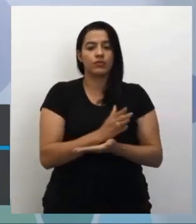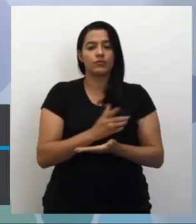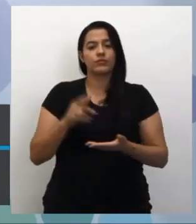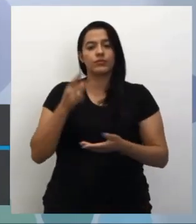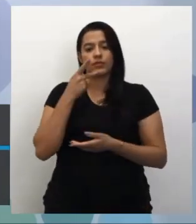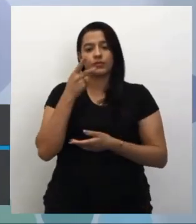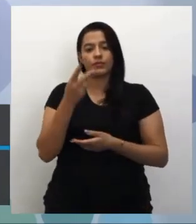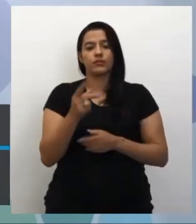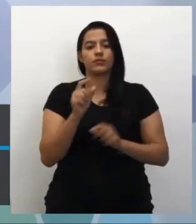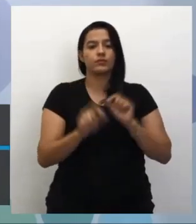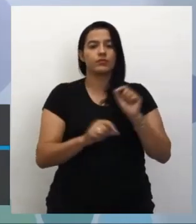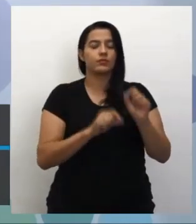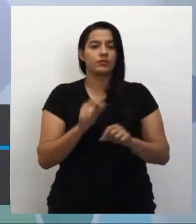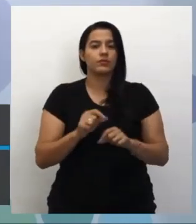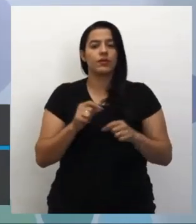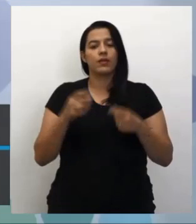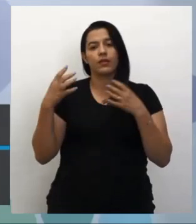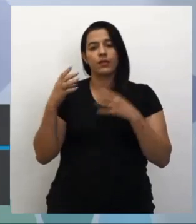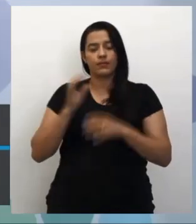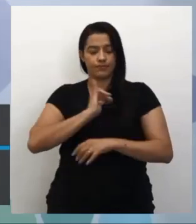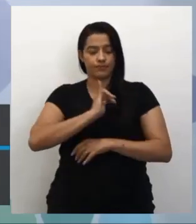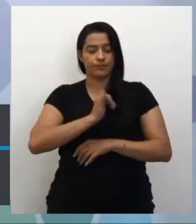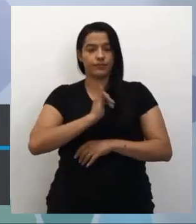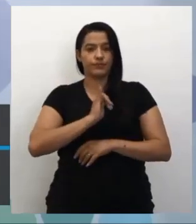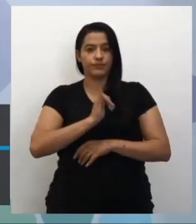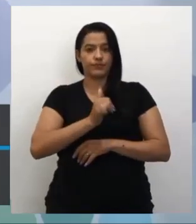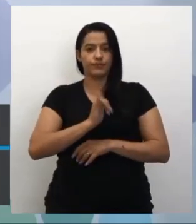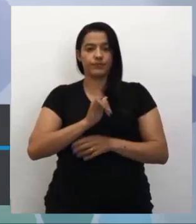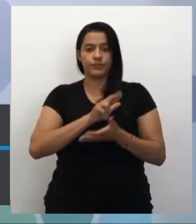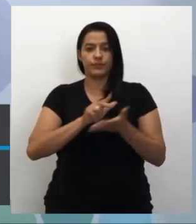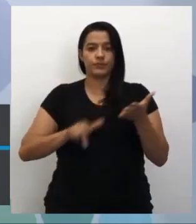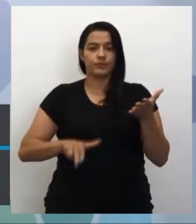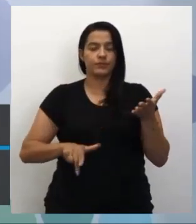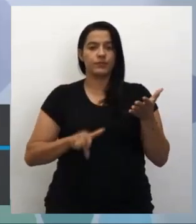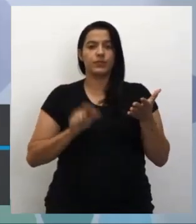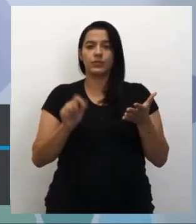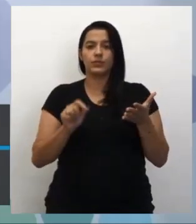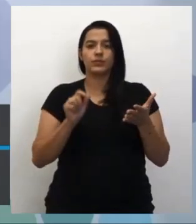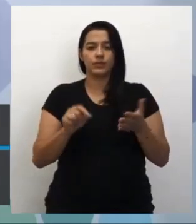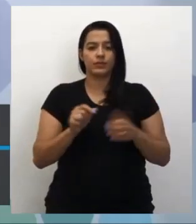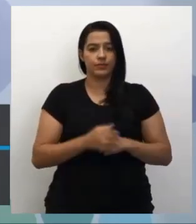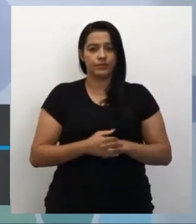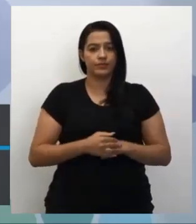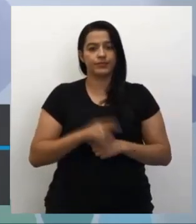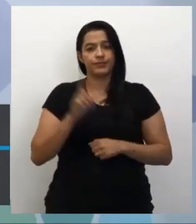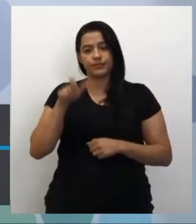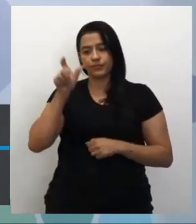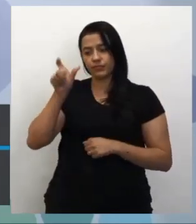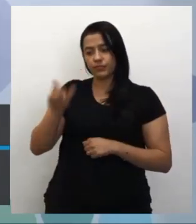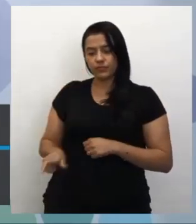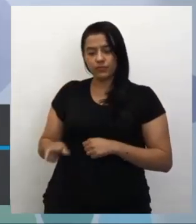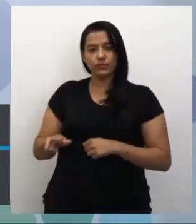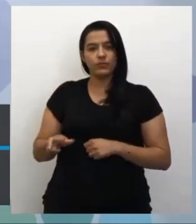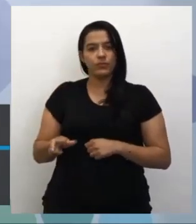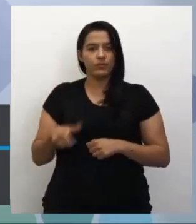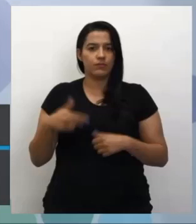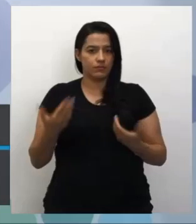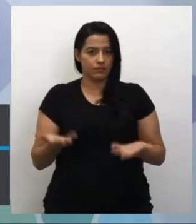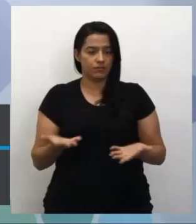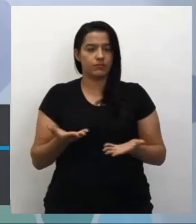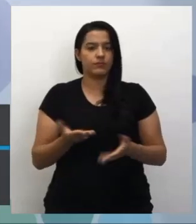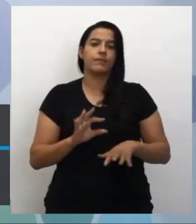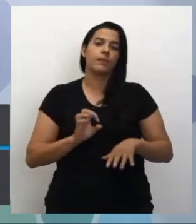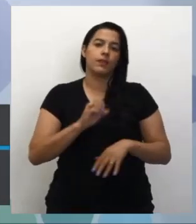chamamos nesta aula de elementos da narrativa. Então, quais são os elementos da narrativa? O personagem, ou a personagem, a gente pode chamar